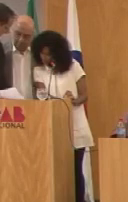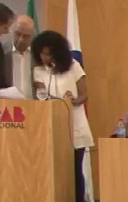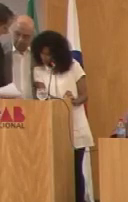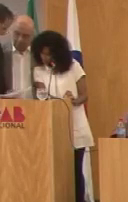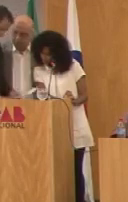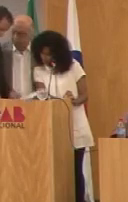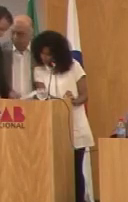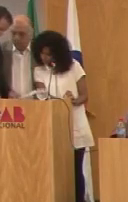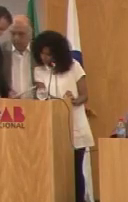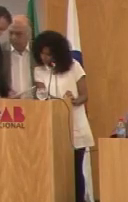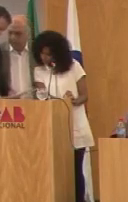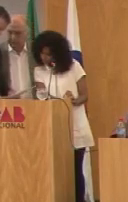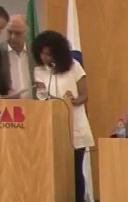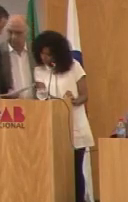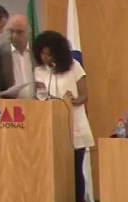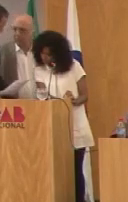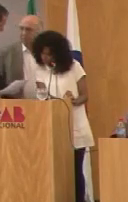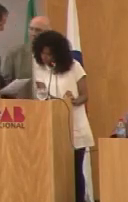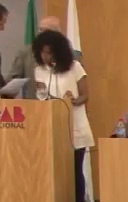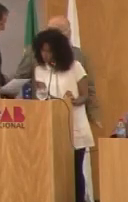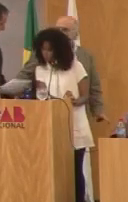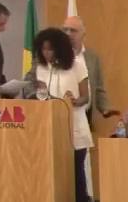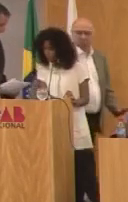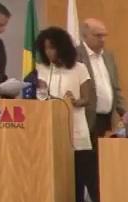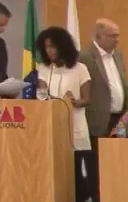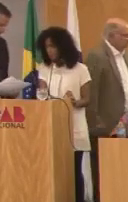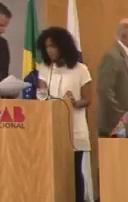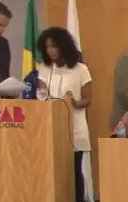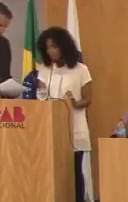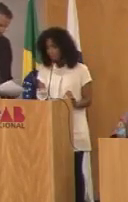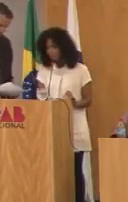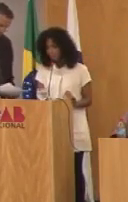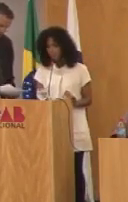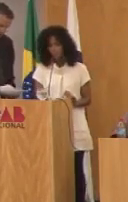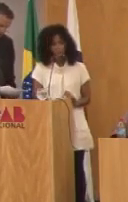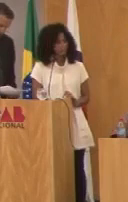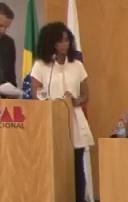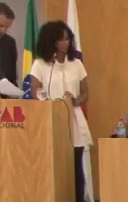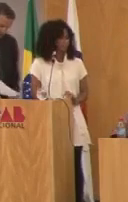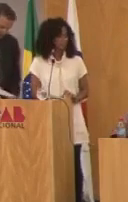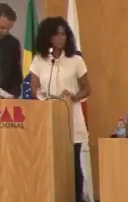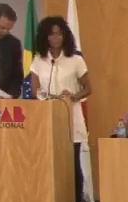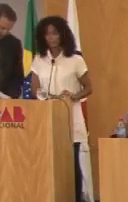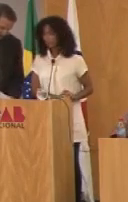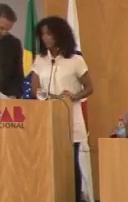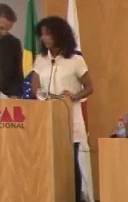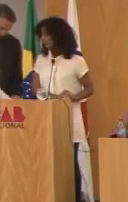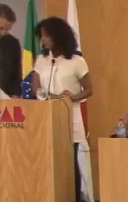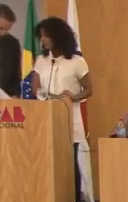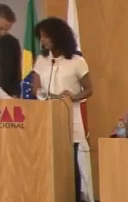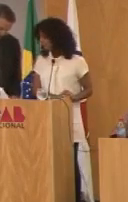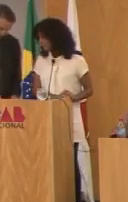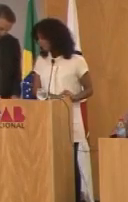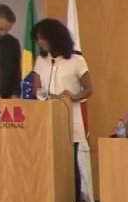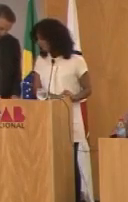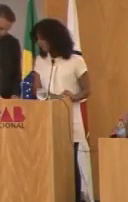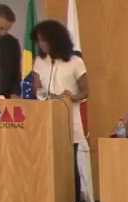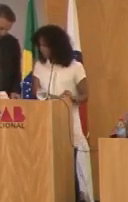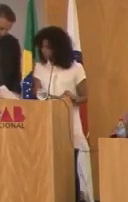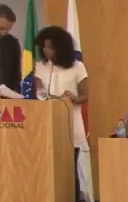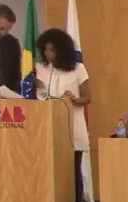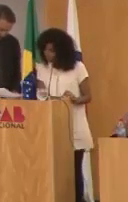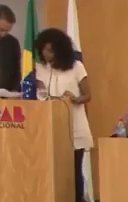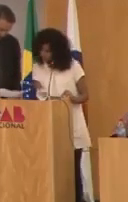como método de estruturar relações sociais. Numa sociedade profundamente desigual e